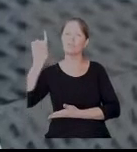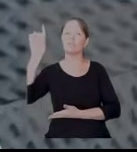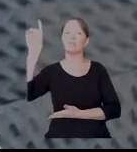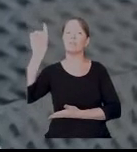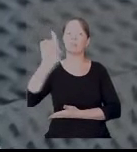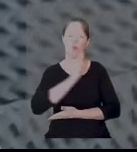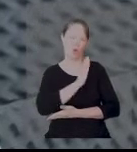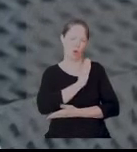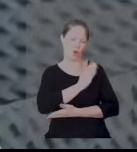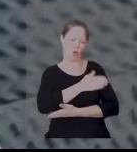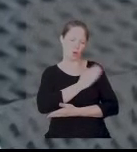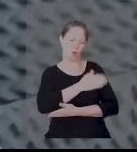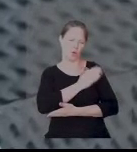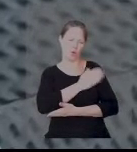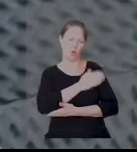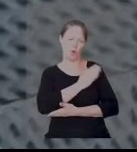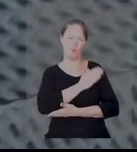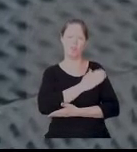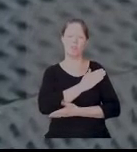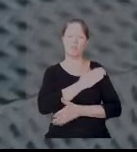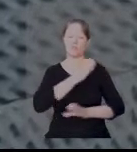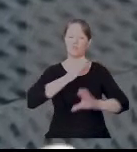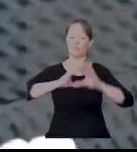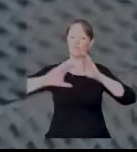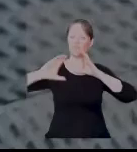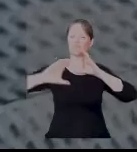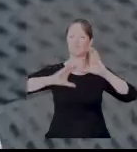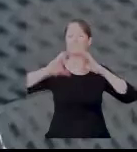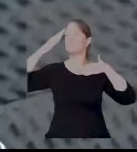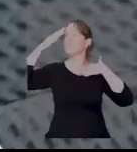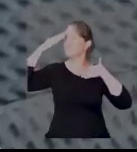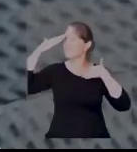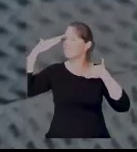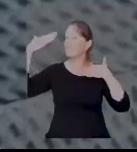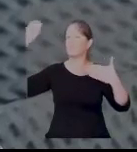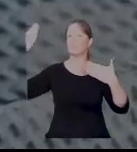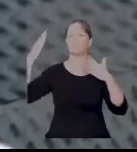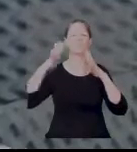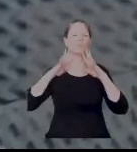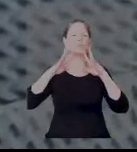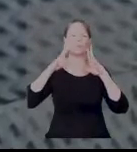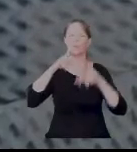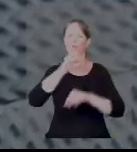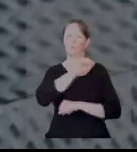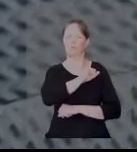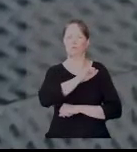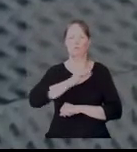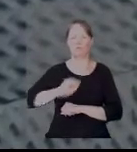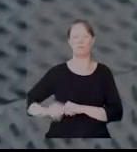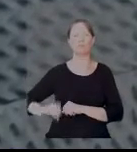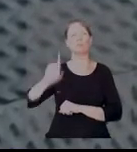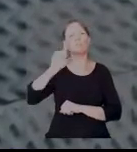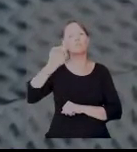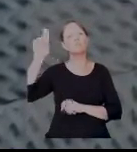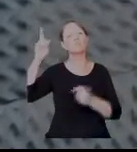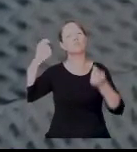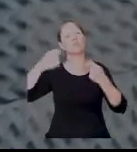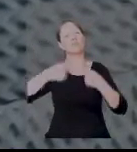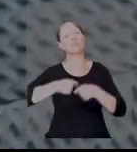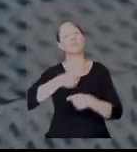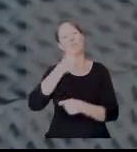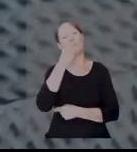Deus, nosso coração cantará de gratidão. Os feitos do Senhor nosso Deus